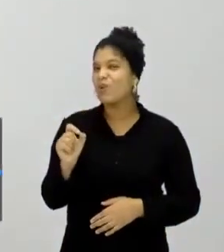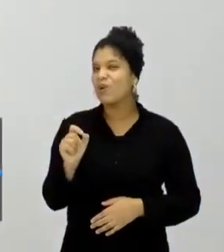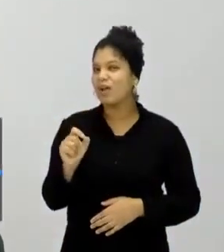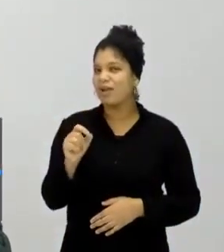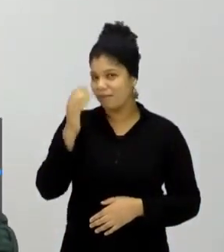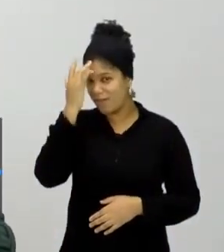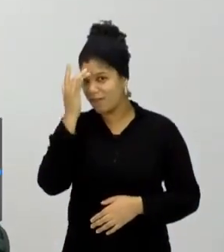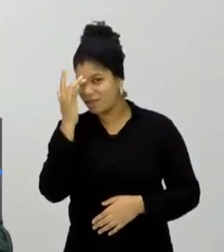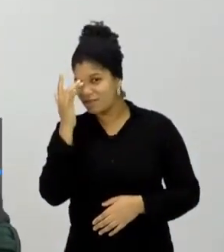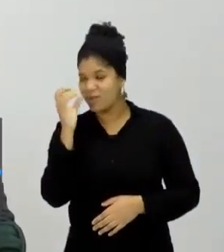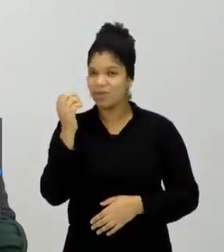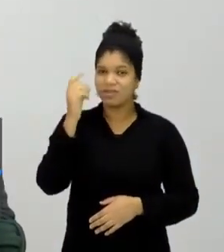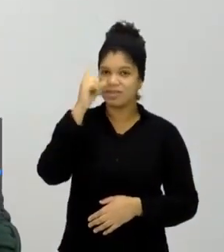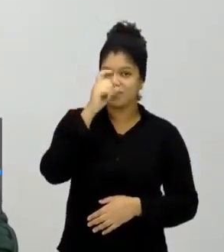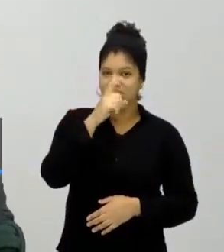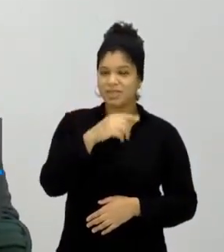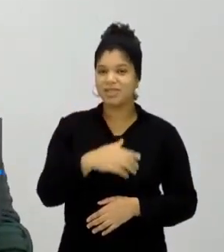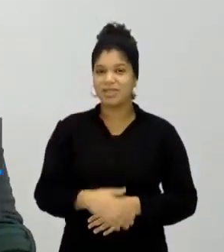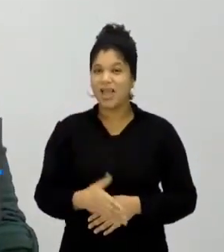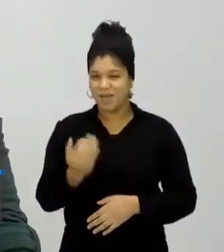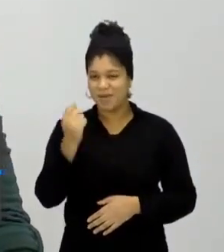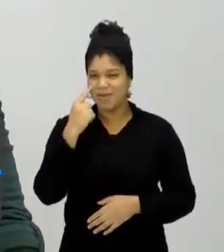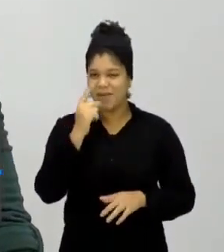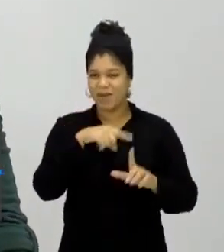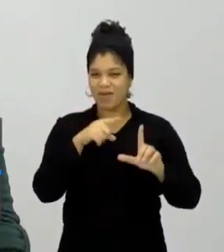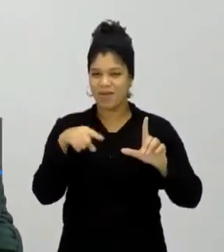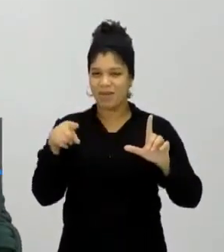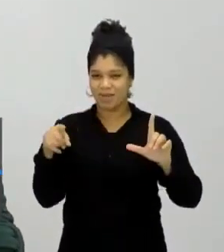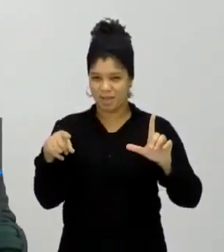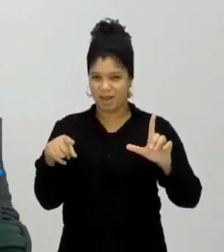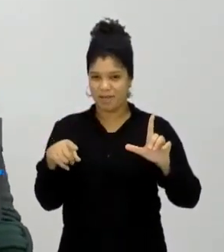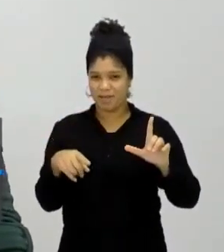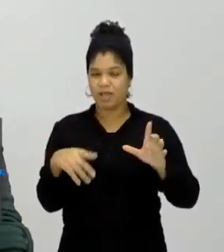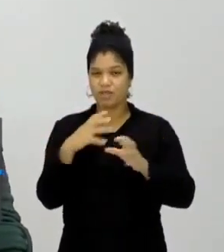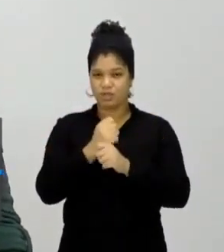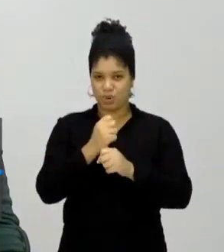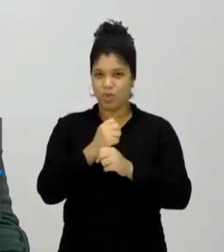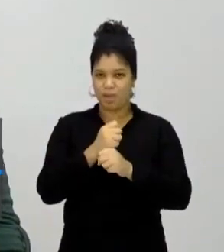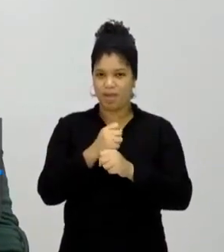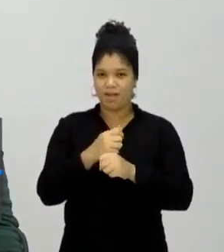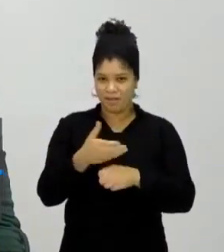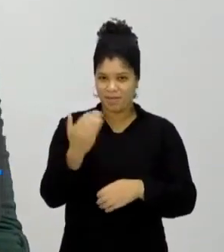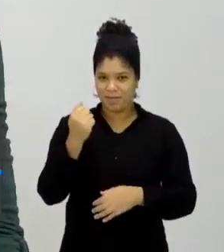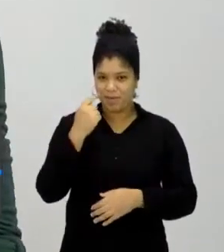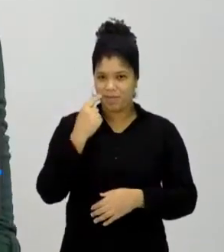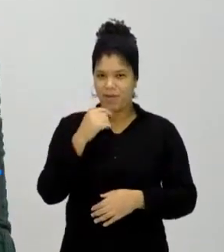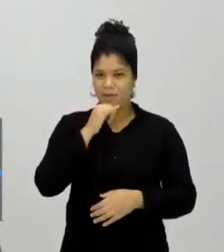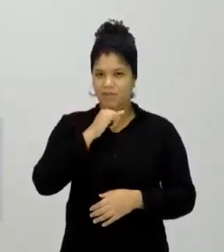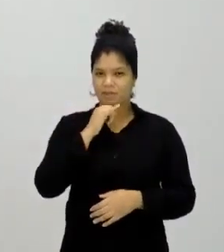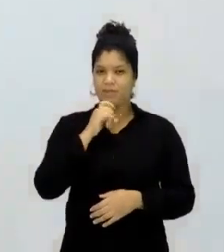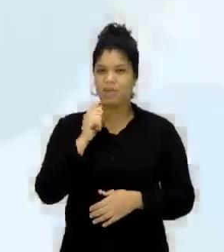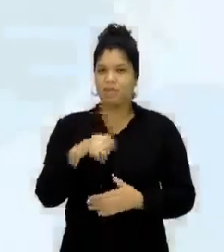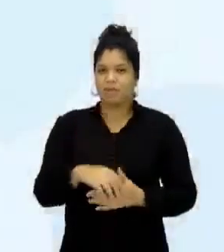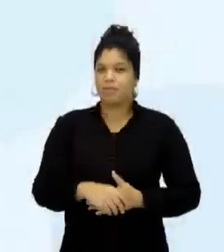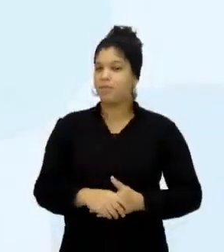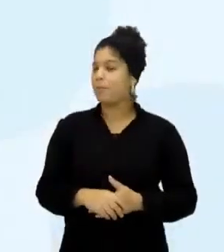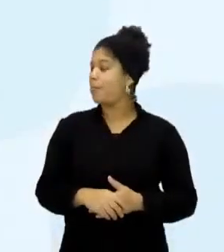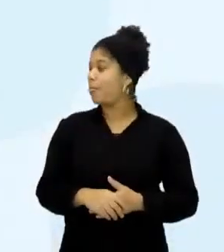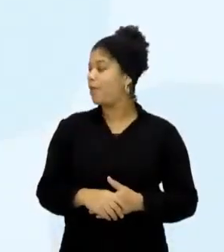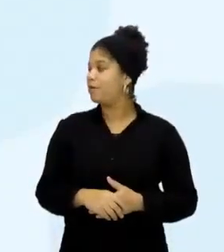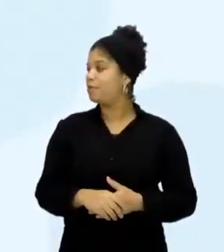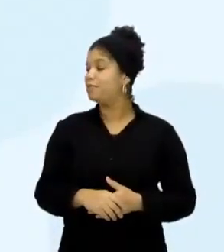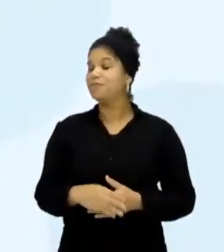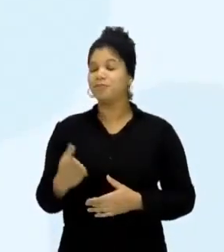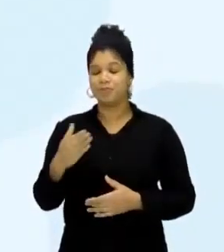que vai ser fácil de fazer essa conta? Vamos olhar o gráfico que a gente fez? Vamos calcular a taxa lá? Vamos, para ver como exemplo? Então, vamos lá para exemplo. Ó.